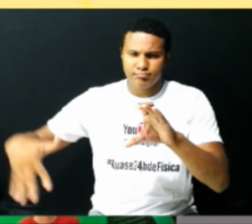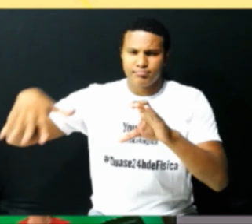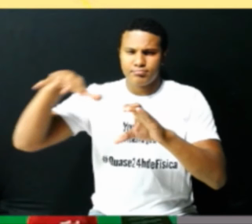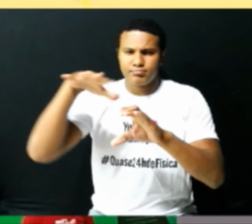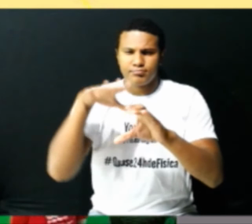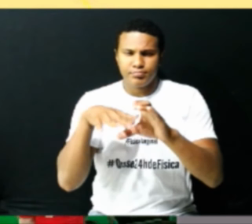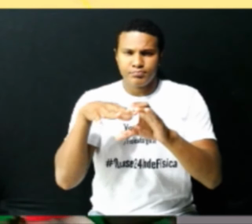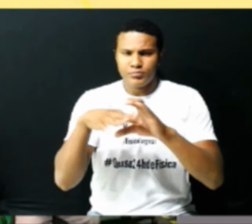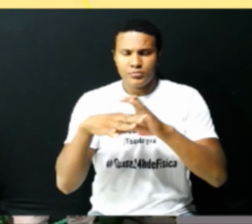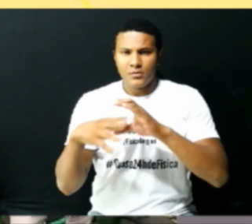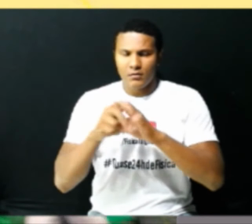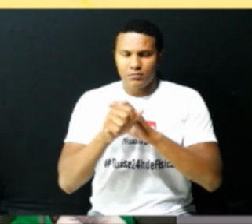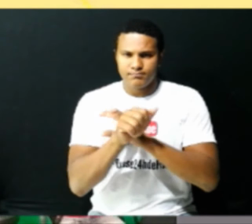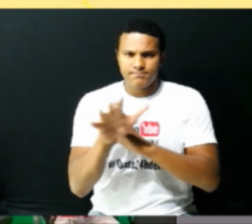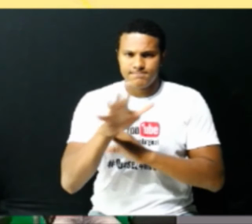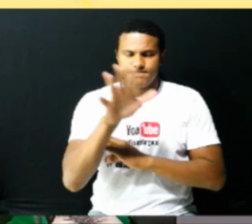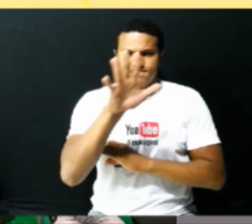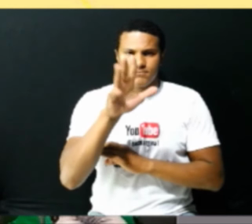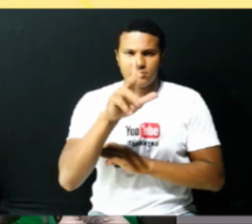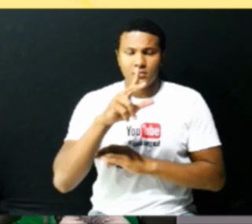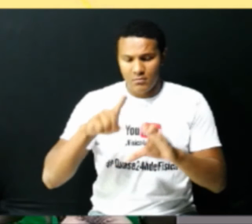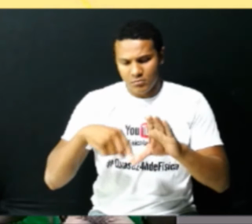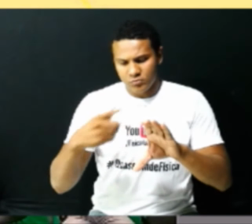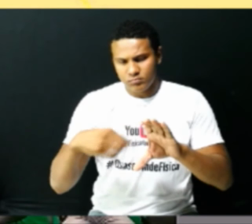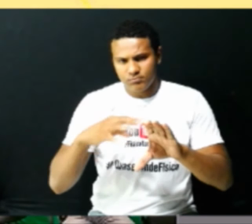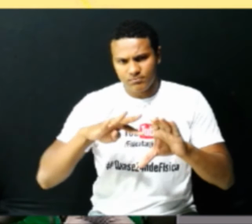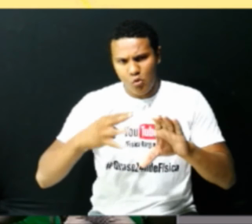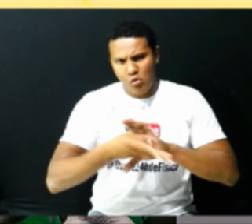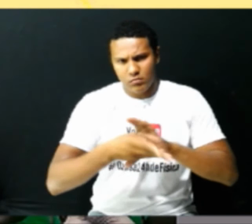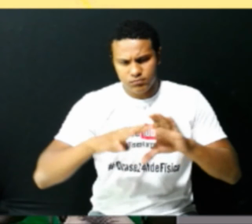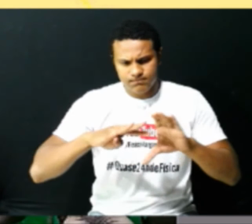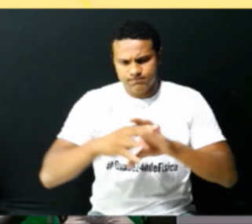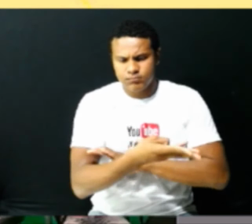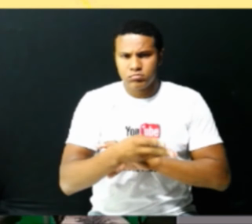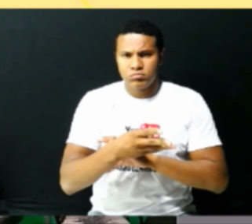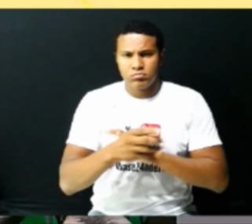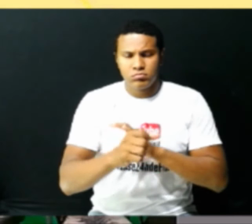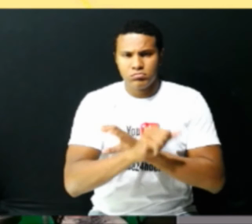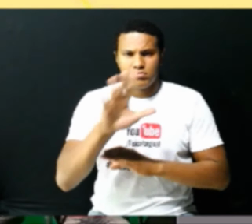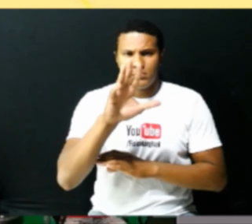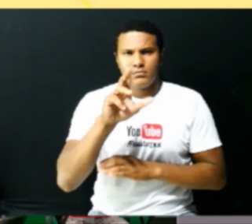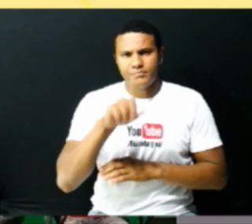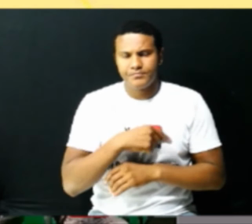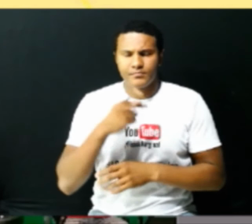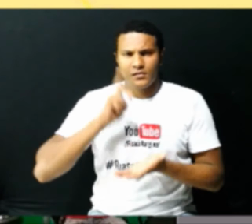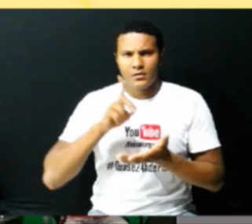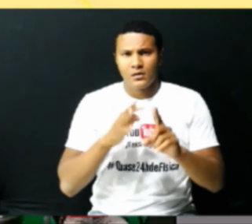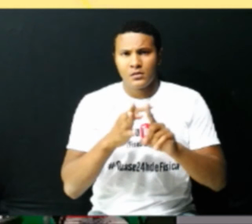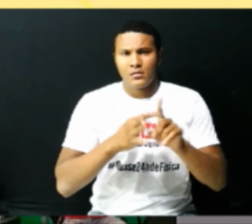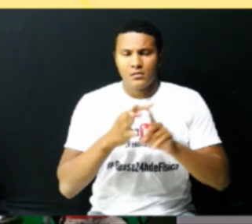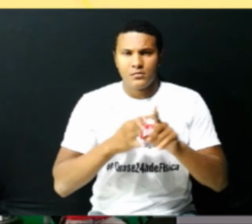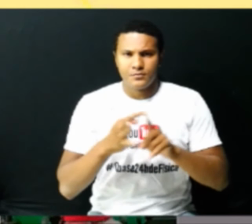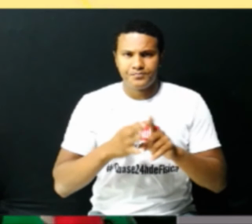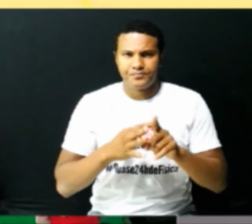dizer que é uma usina nuclear, na verdade é uma usina termonuclear. Você troca o combustível aqui, que seria um combustível fóssil,